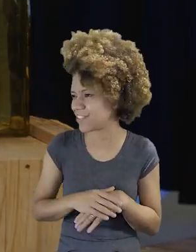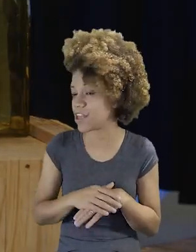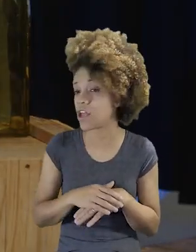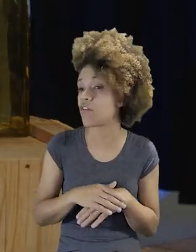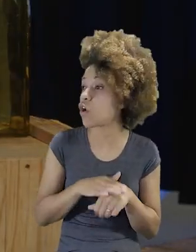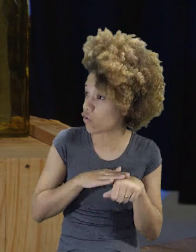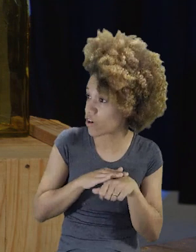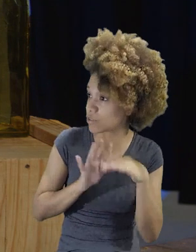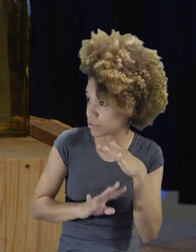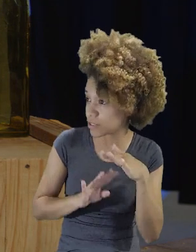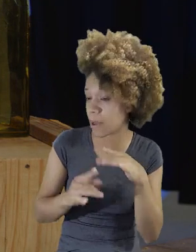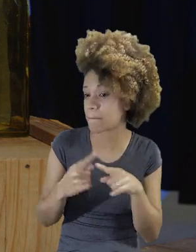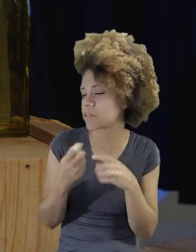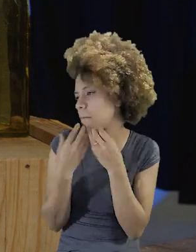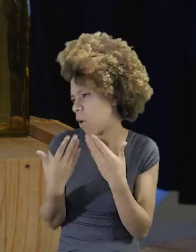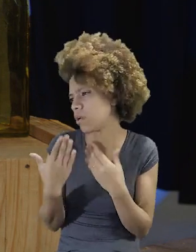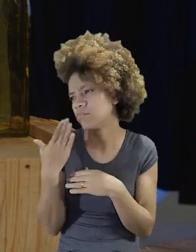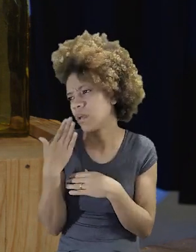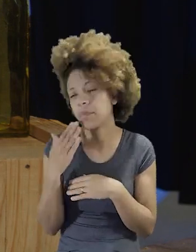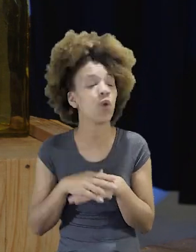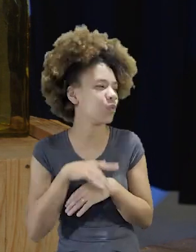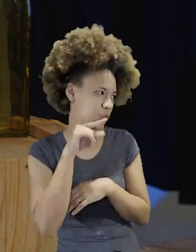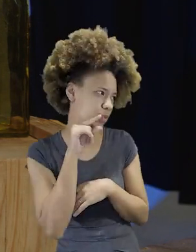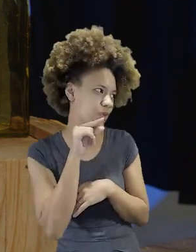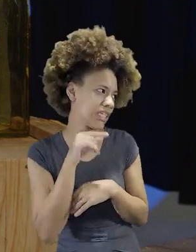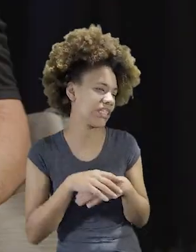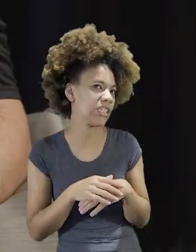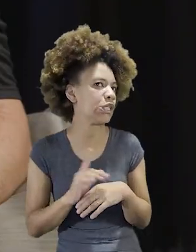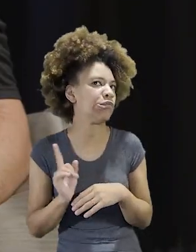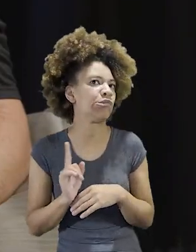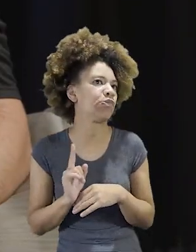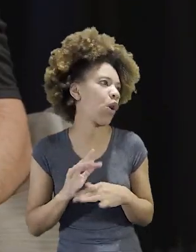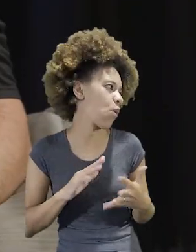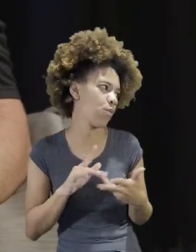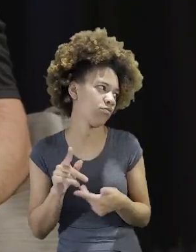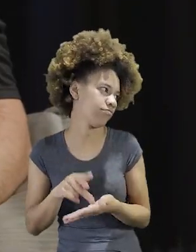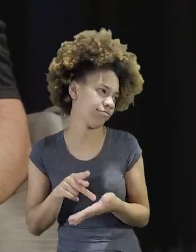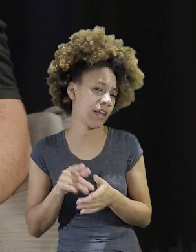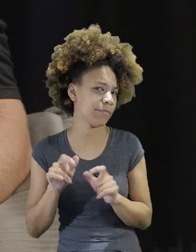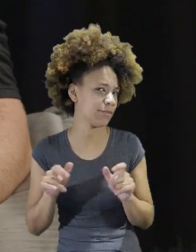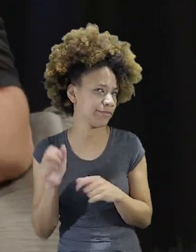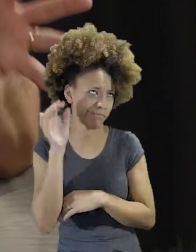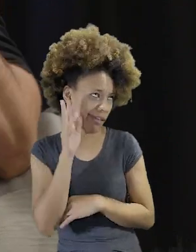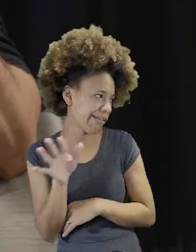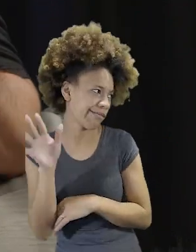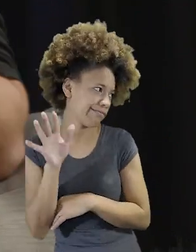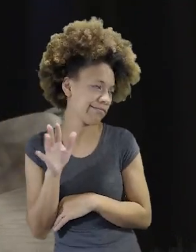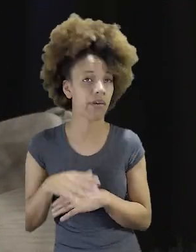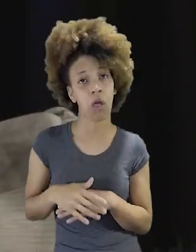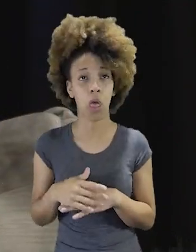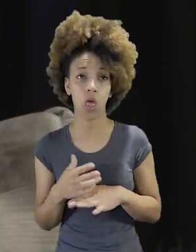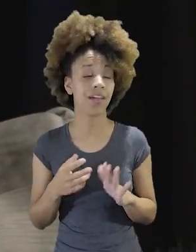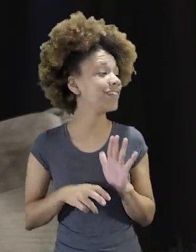mais velho eu eu fico conversando muito com os cara gringo assim eles são muito boa tá ligado e o Twitter e o Twitter não é não é o mundo real são pessoas